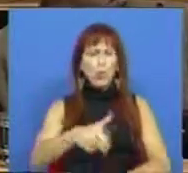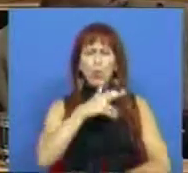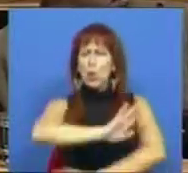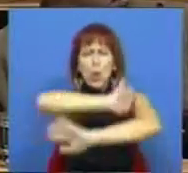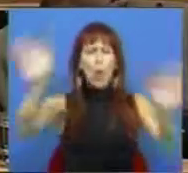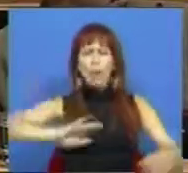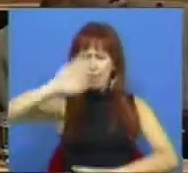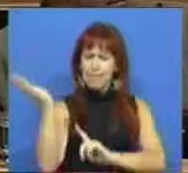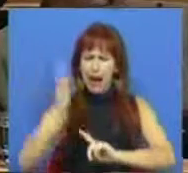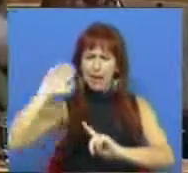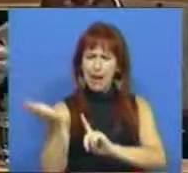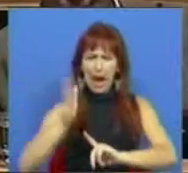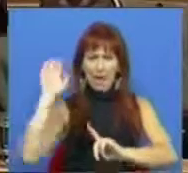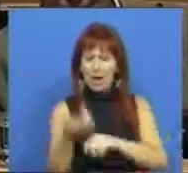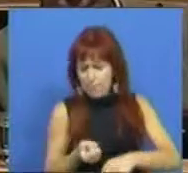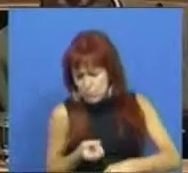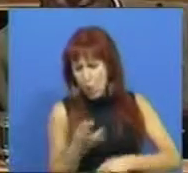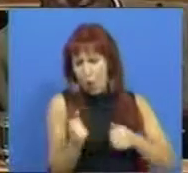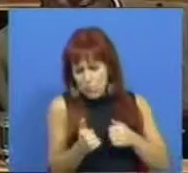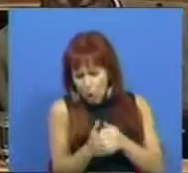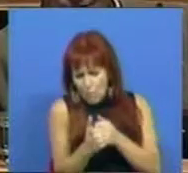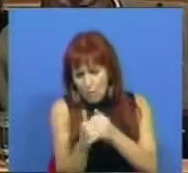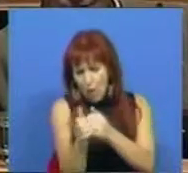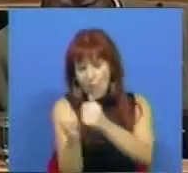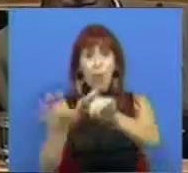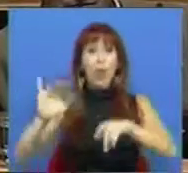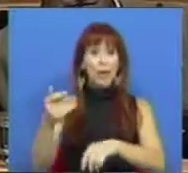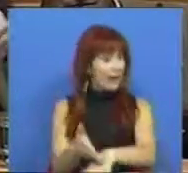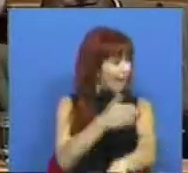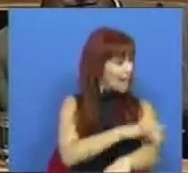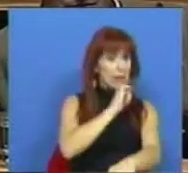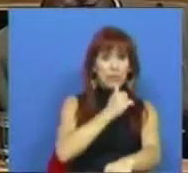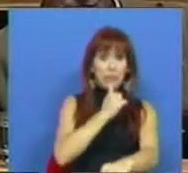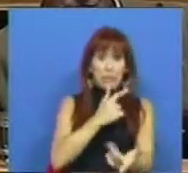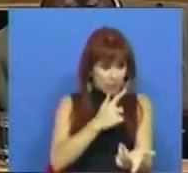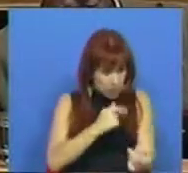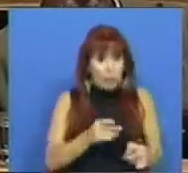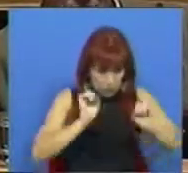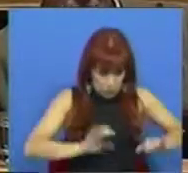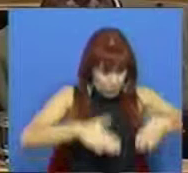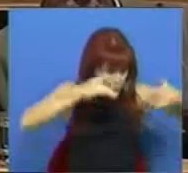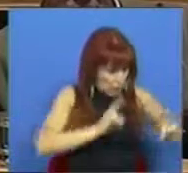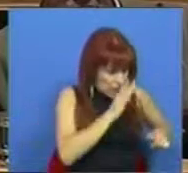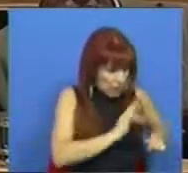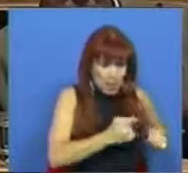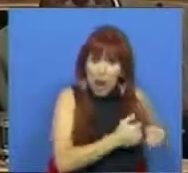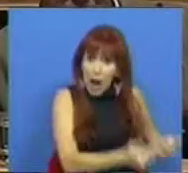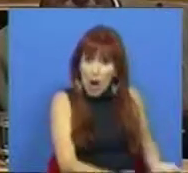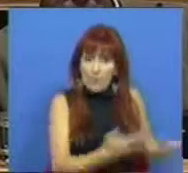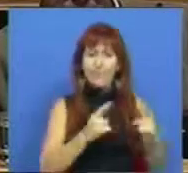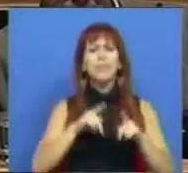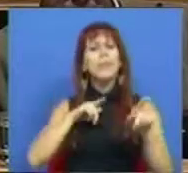de medidas de austeridade que se sucedem umas às outras, quando as anteriores ainda estão a ser inicialmente aplicadas? Exatamente. É